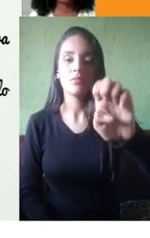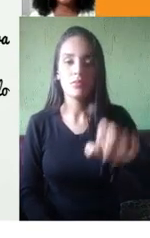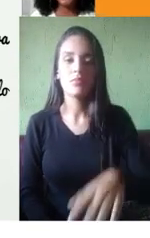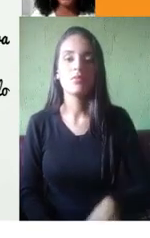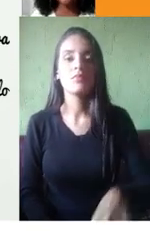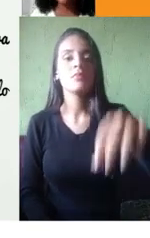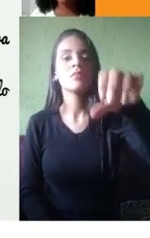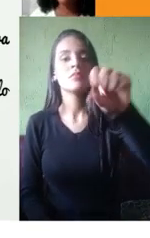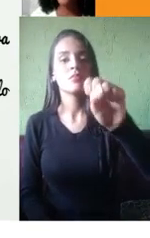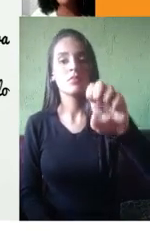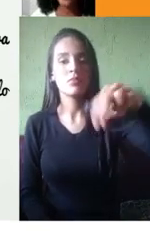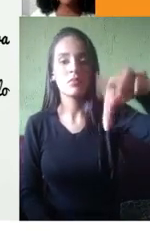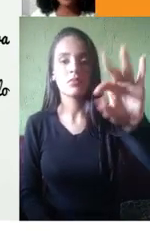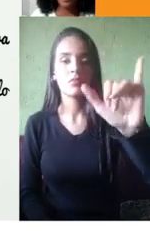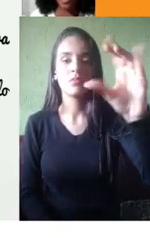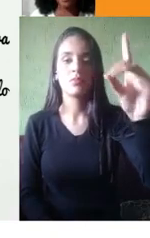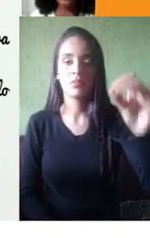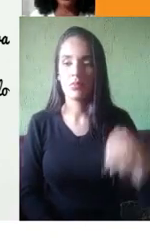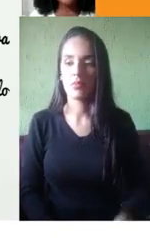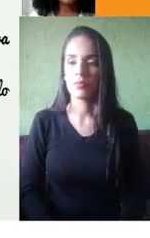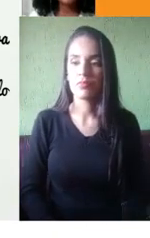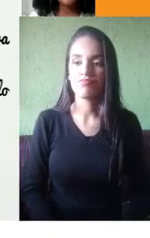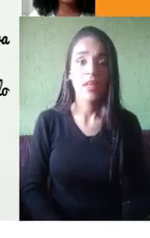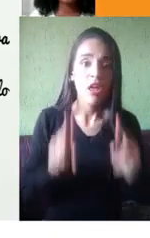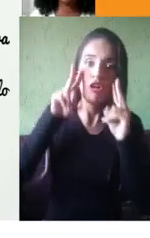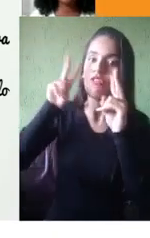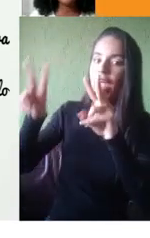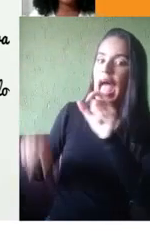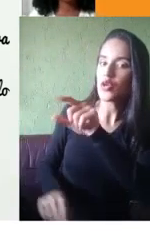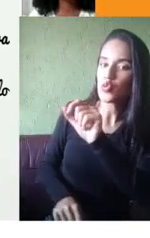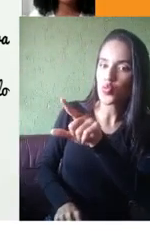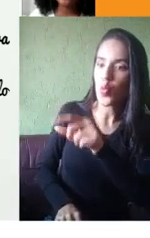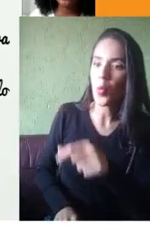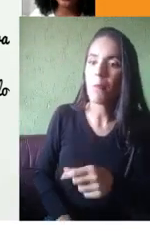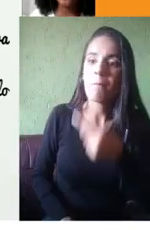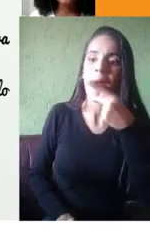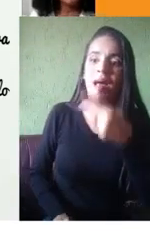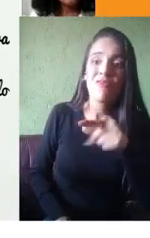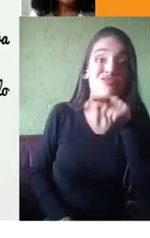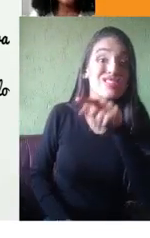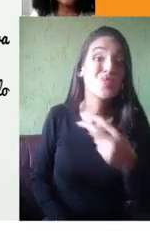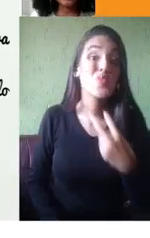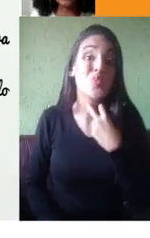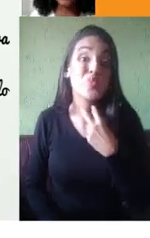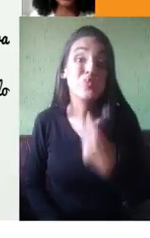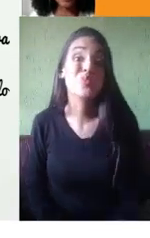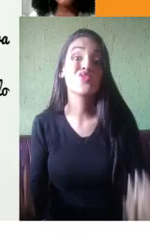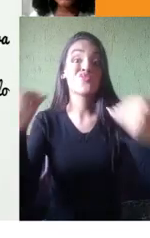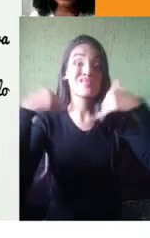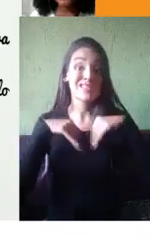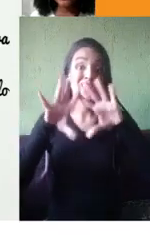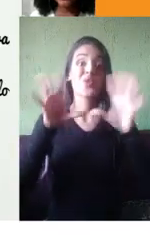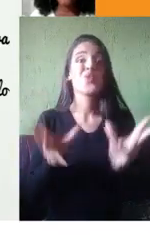o exposto acima, conforme os fatos citados. E também a gente deve evitar as redundâncias. Quando você usa